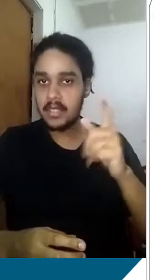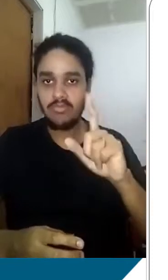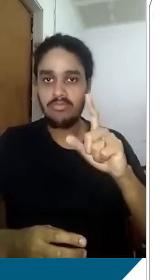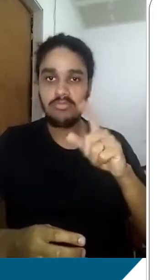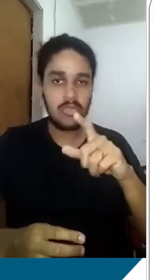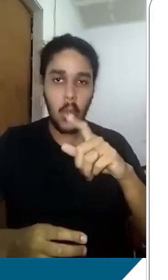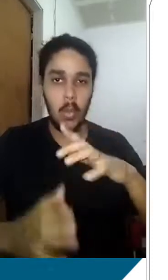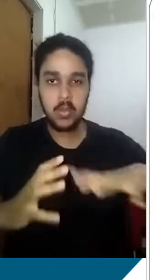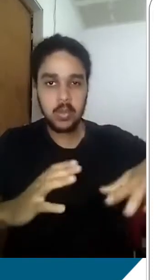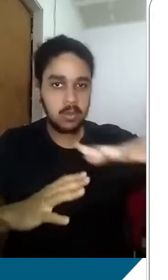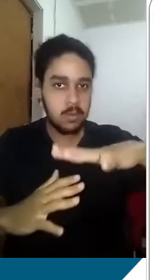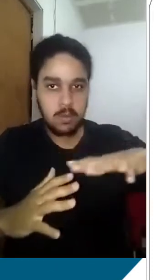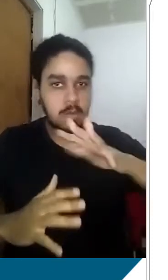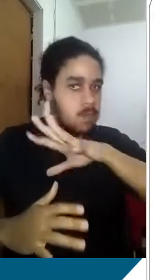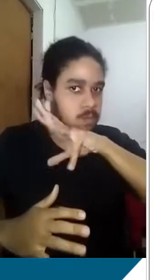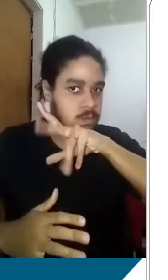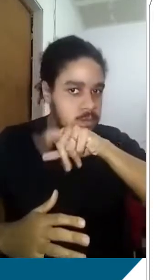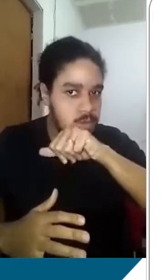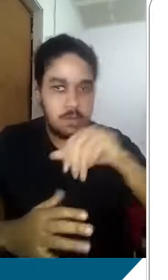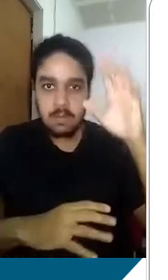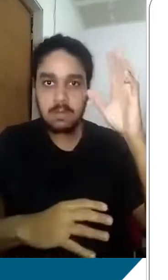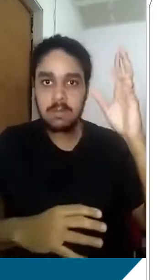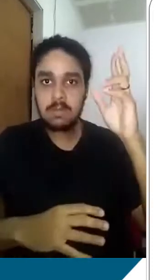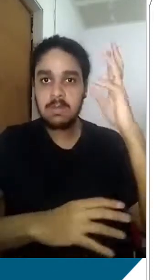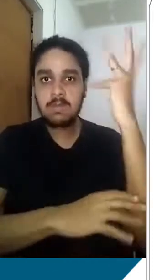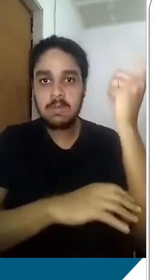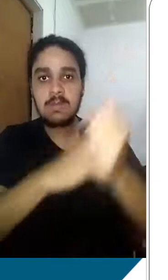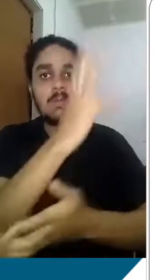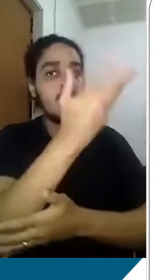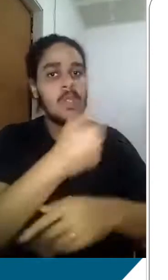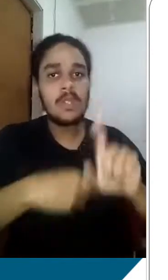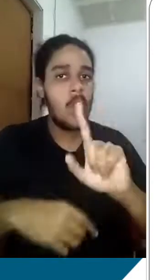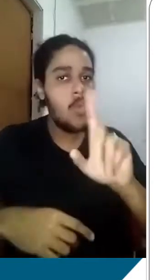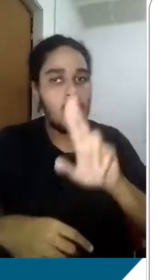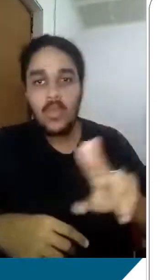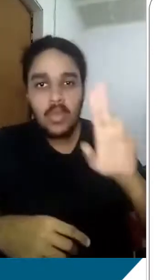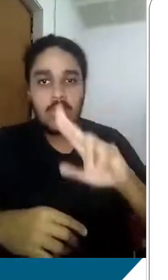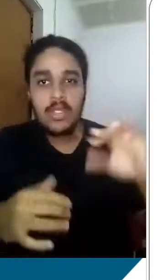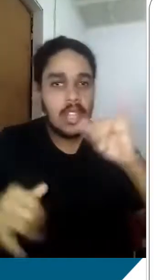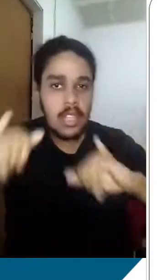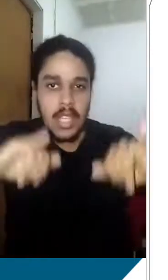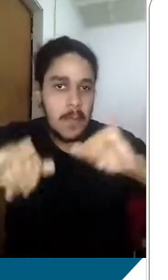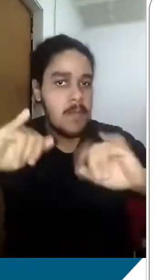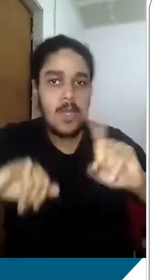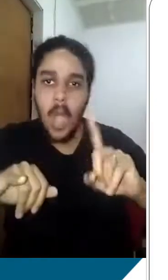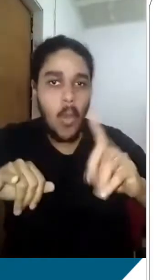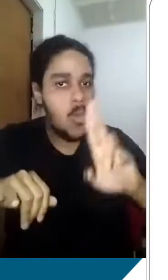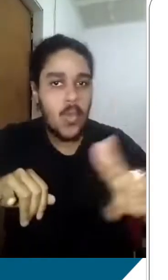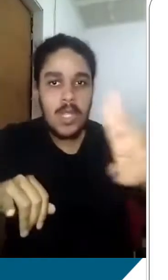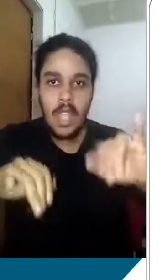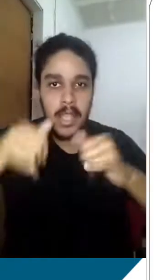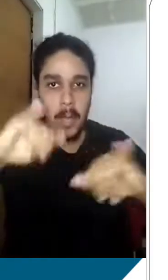a biodiversidade local, não afetar os sistemas naturais. Ele não faz uso de produtos químicos,